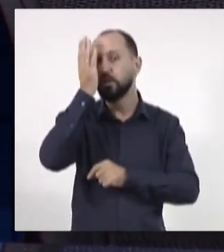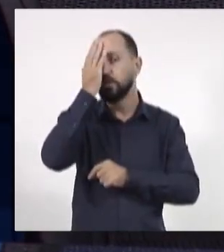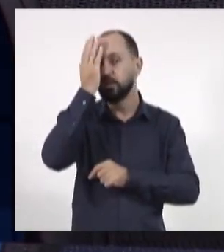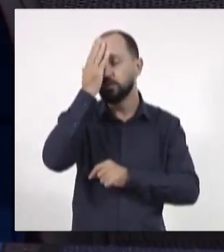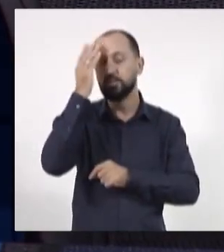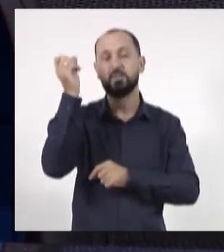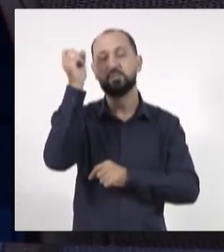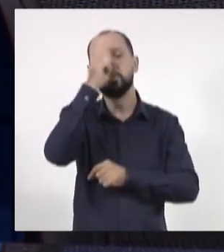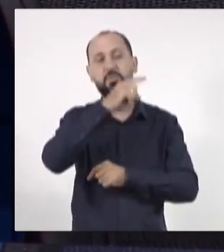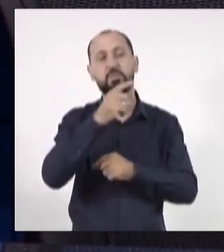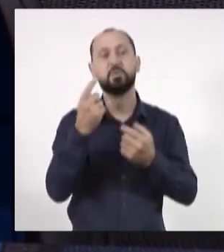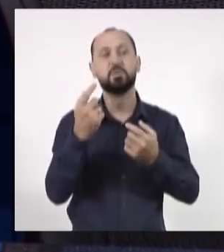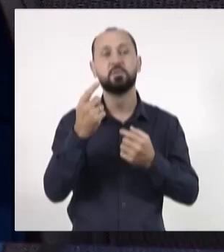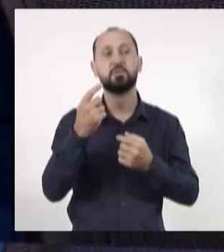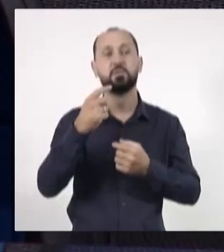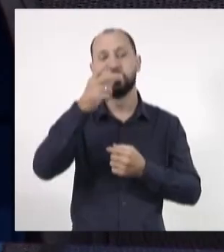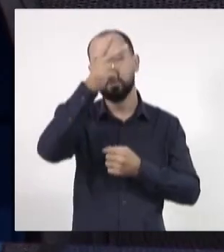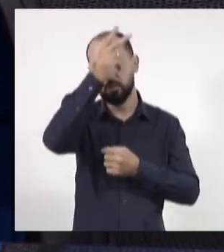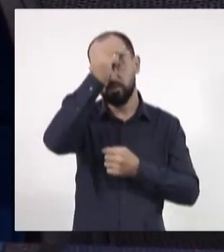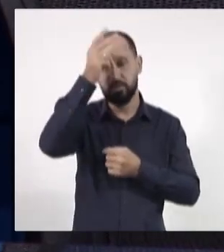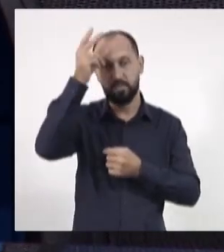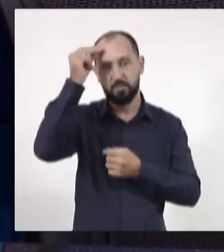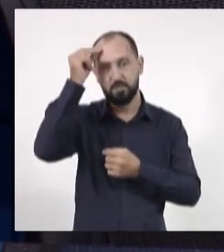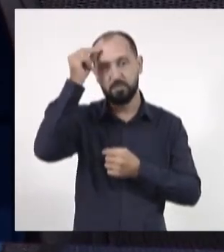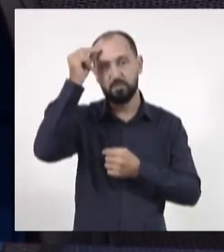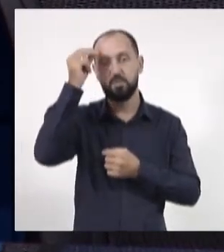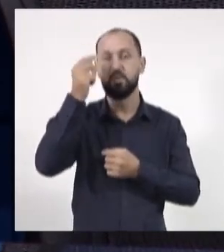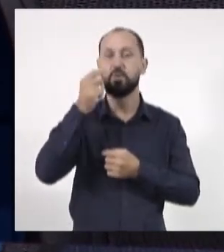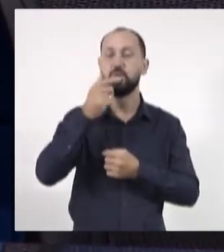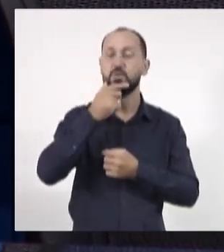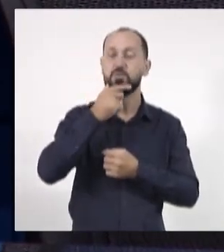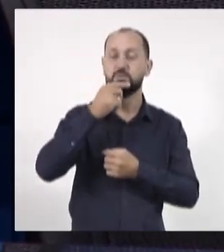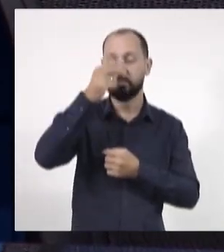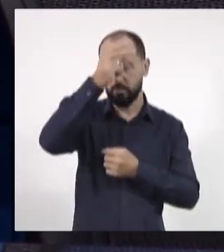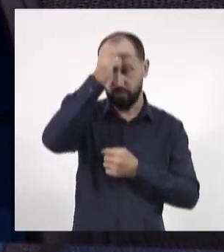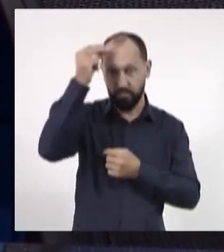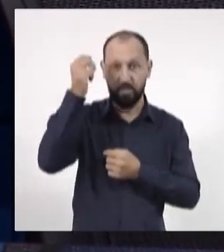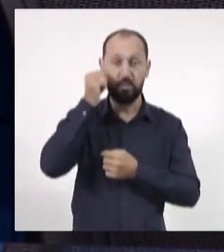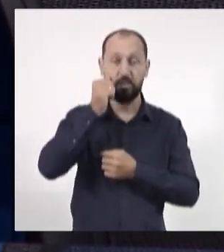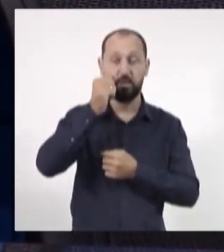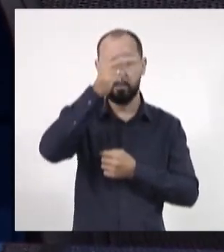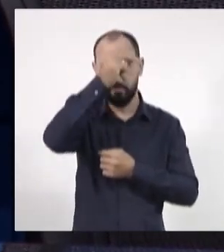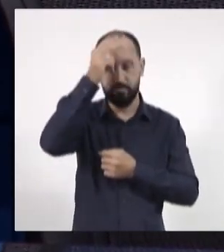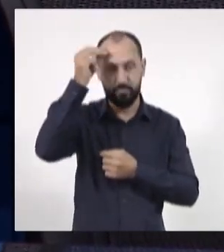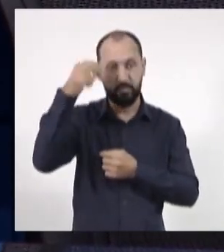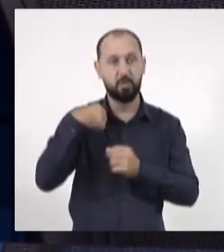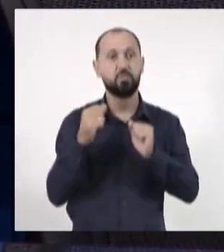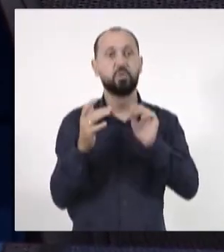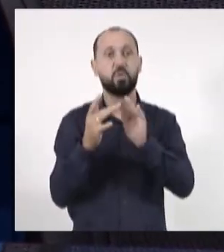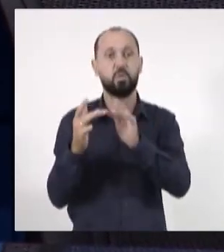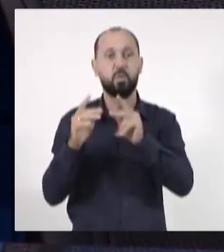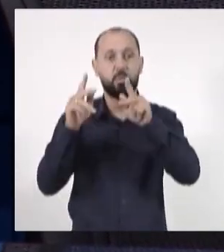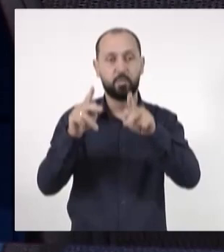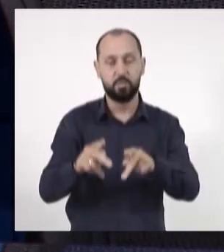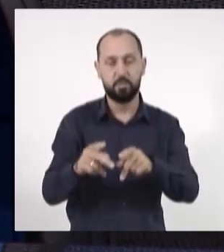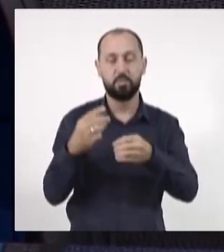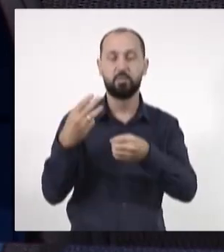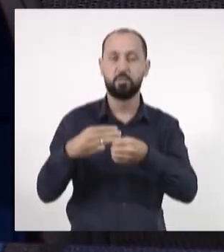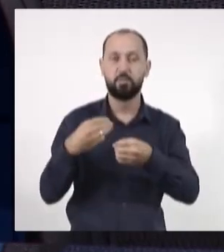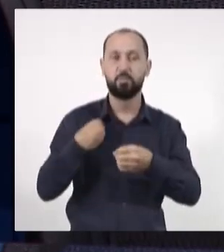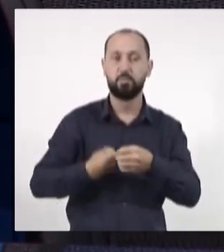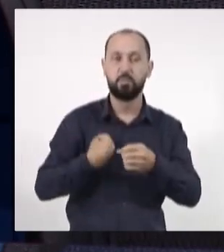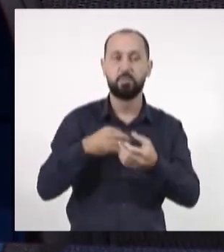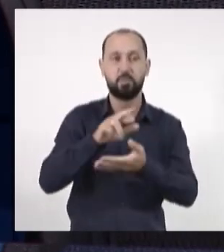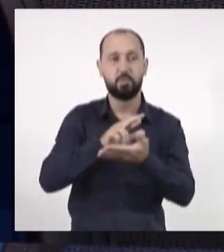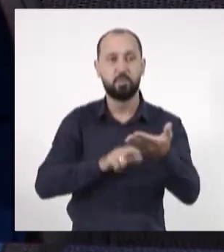das dificuldades que os prefeitos e prefeitas têm lá junto à sua população no município. Também participou